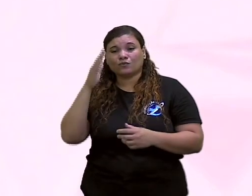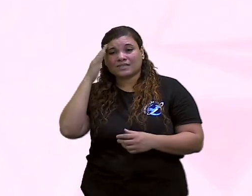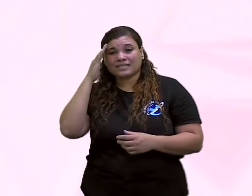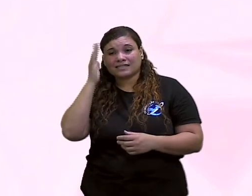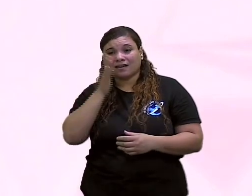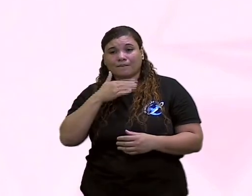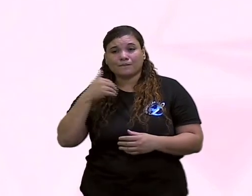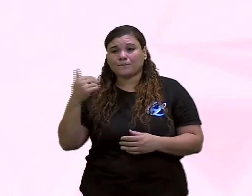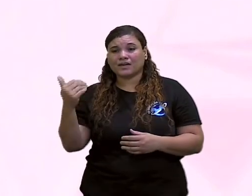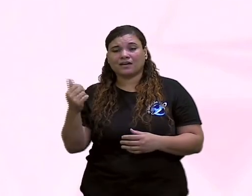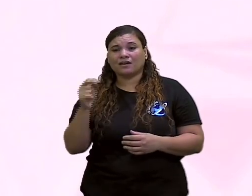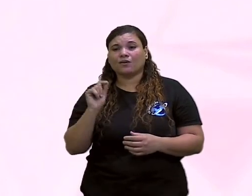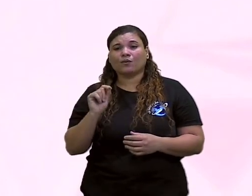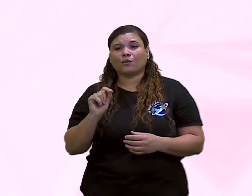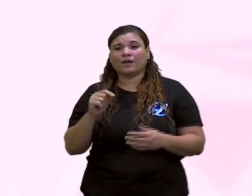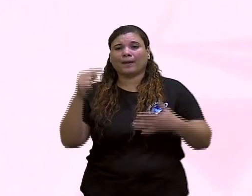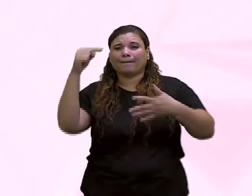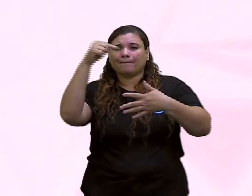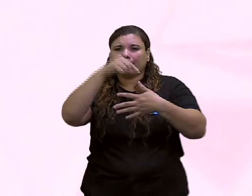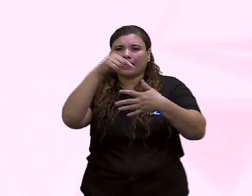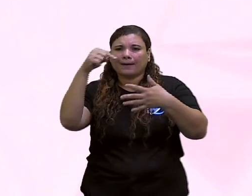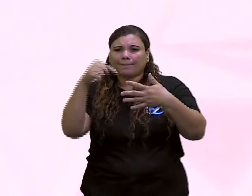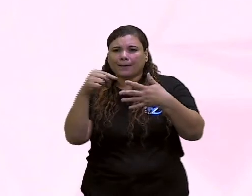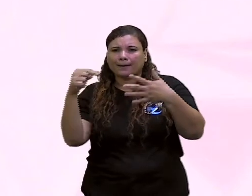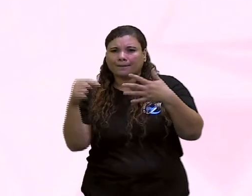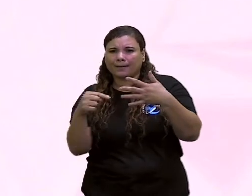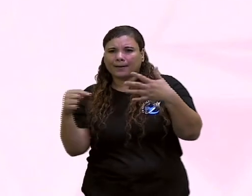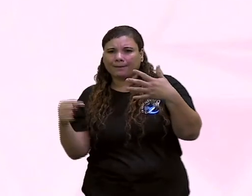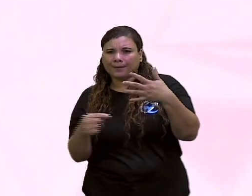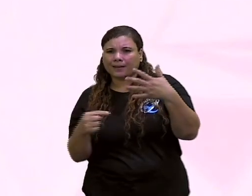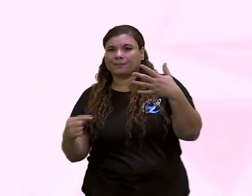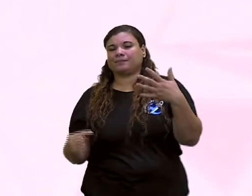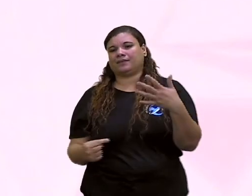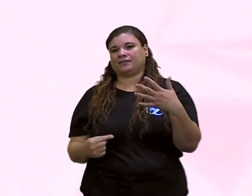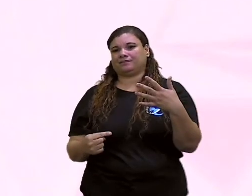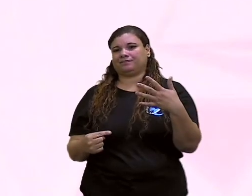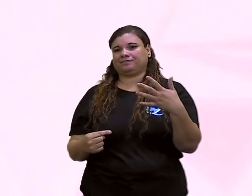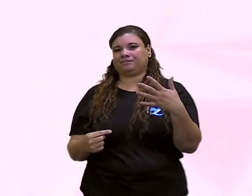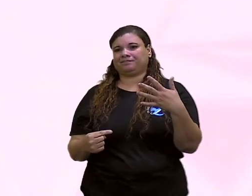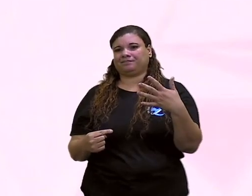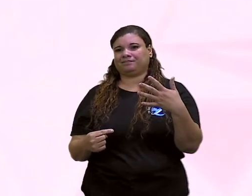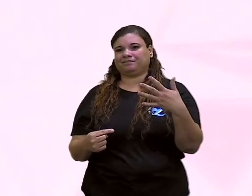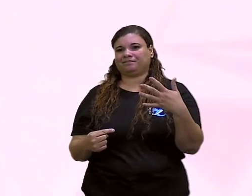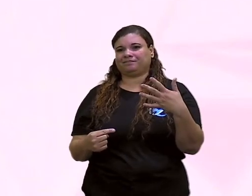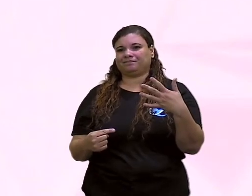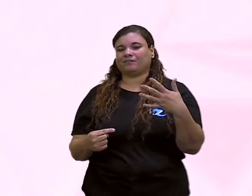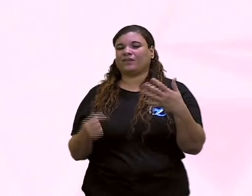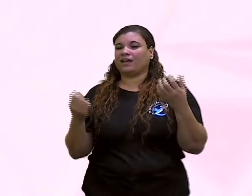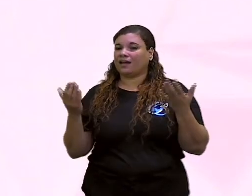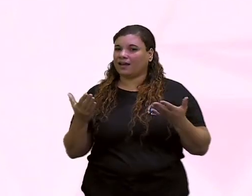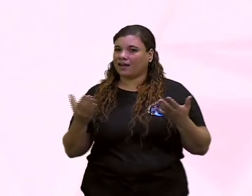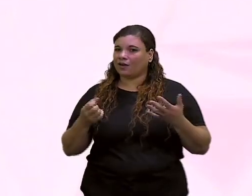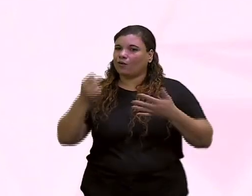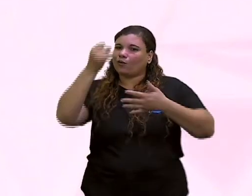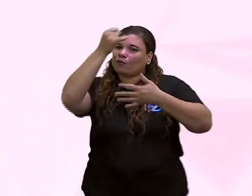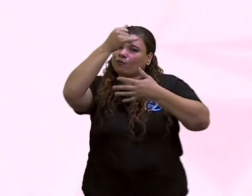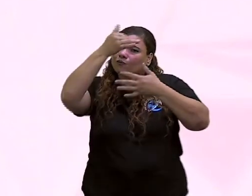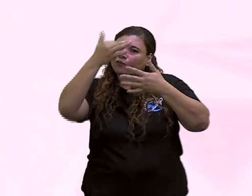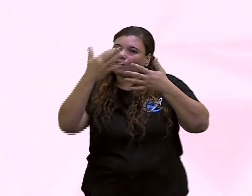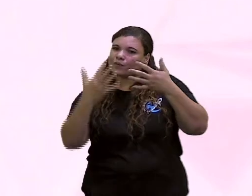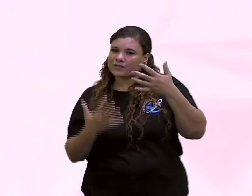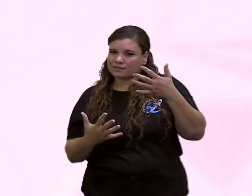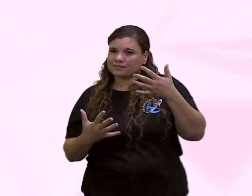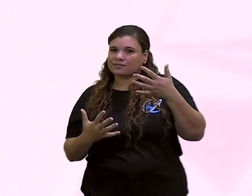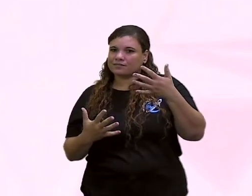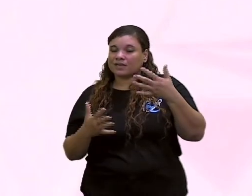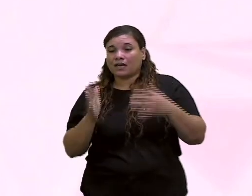Isso aí, agora chegamos na classificação. Lembram lá no início da aula que eu falei, espera aí que daqui a pouco nós vamos ver as classificações. Não é